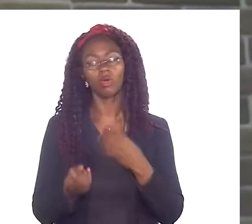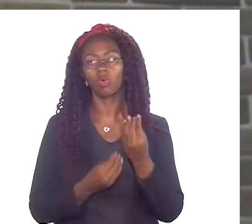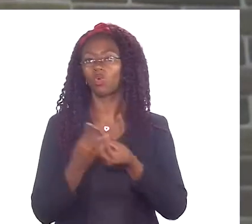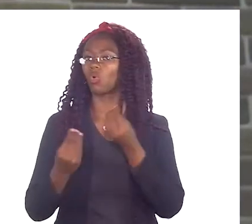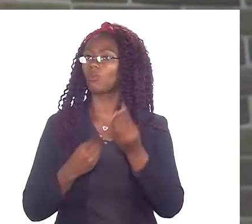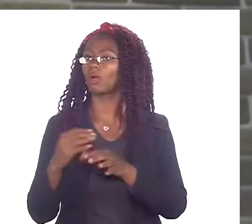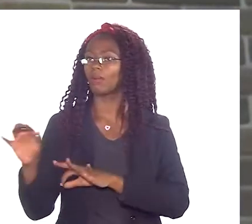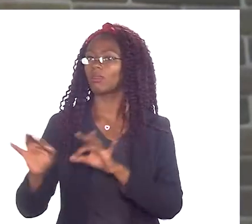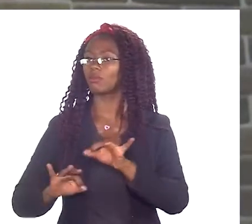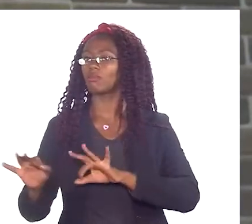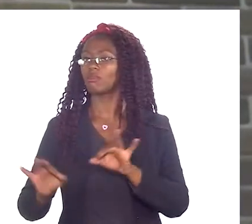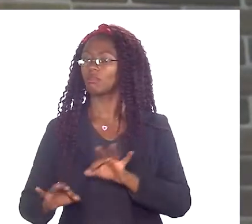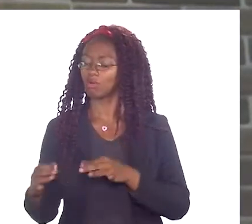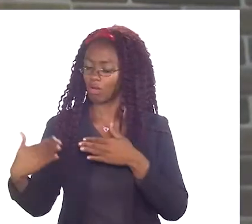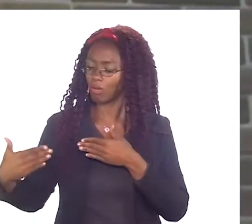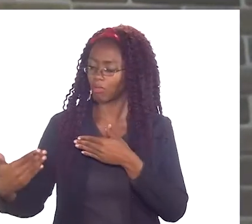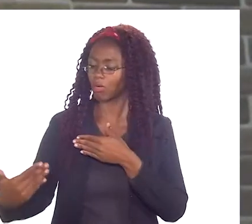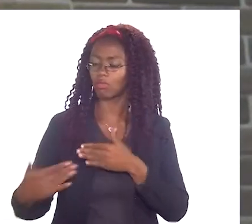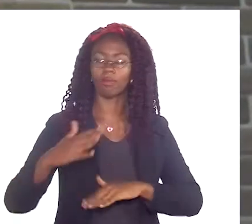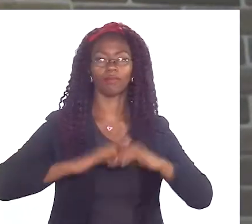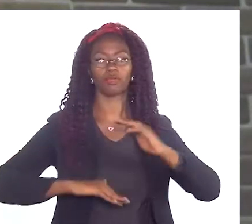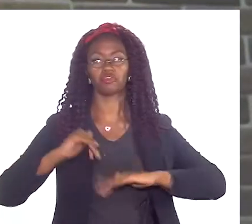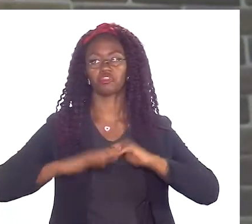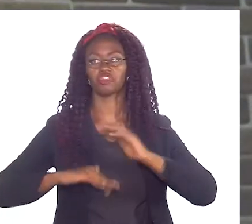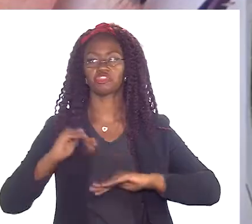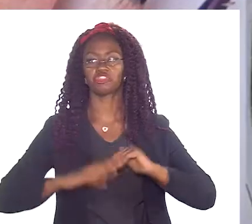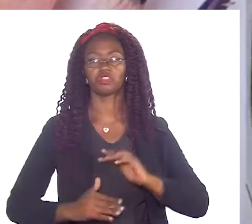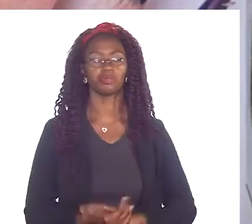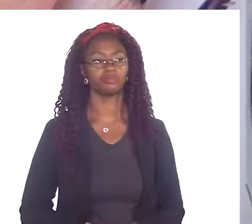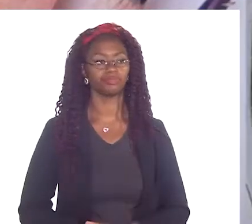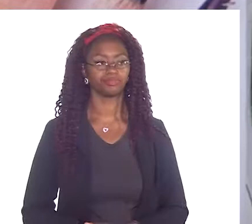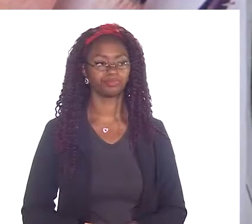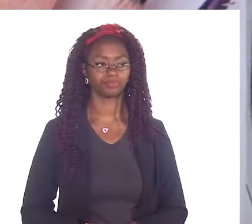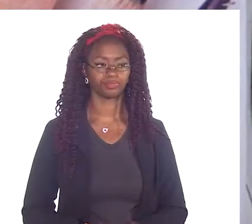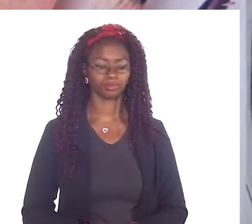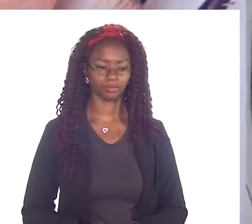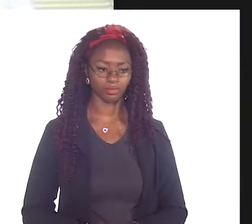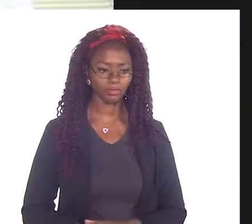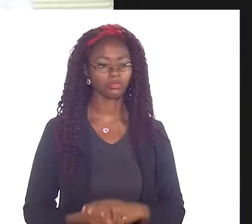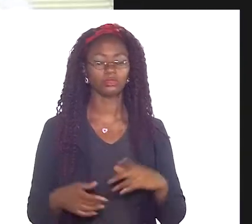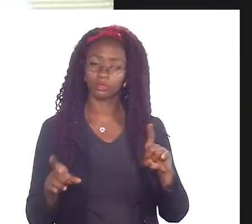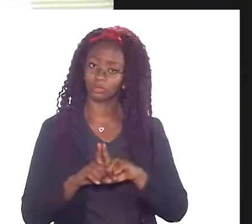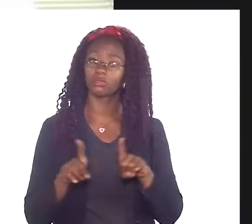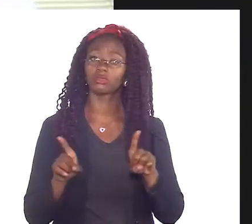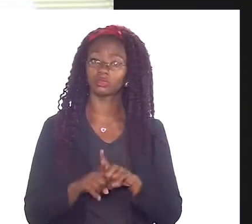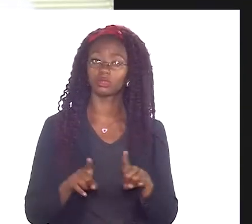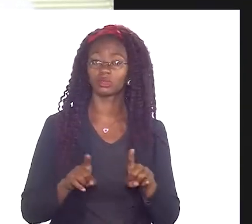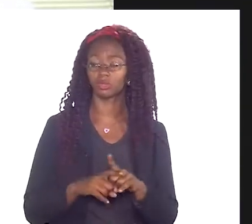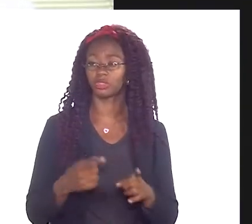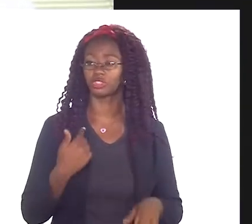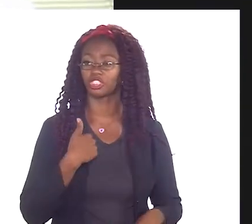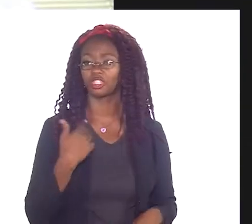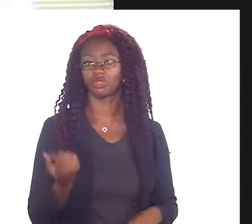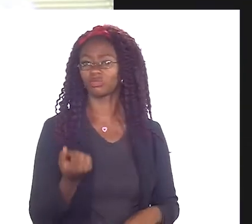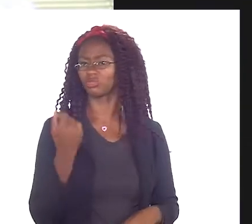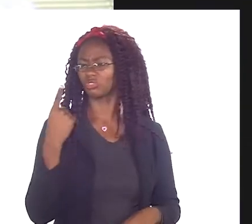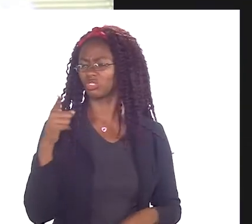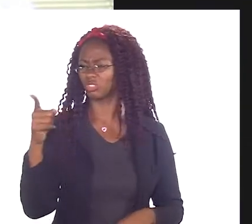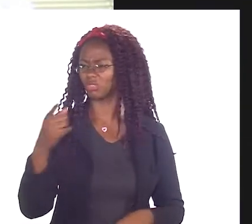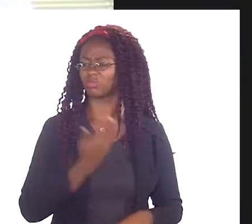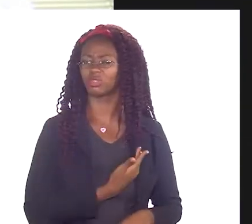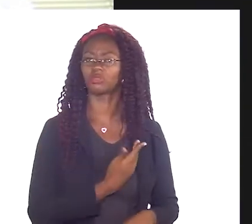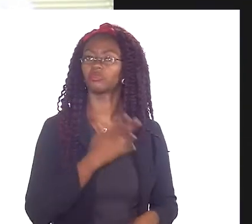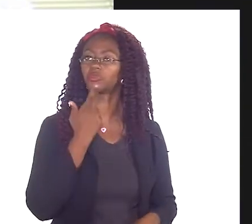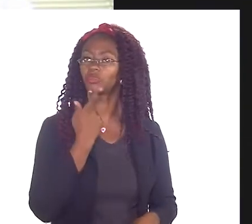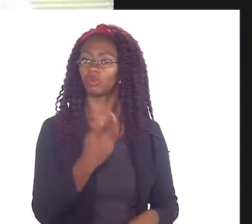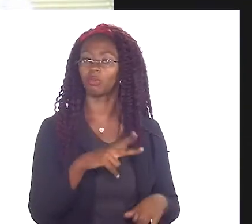ela tem para construir a carreira dela, né? Perfeito. Ilustrando um pouco do que o amigo falou aí sobre o